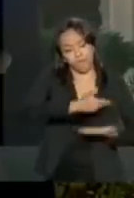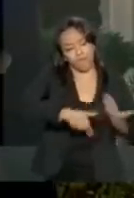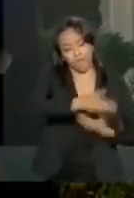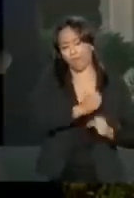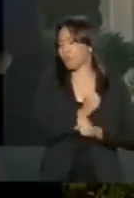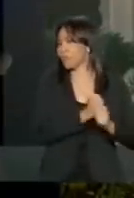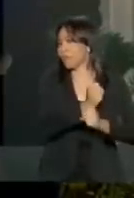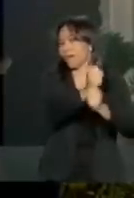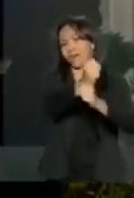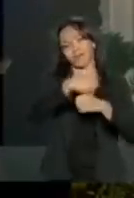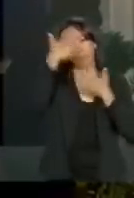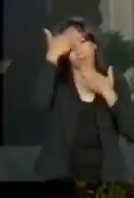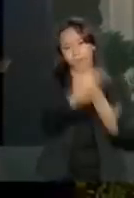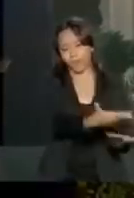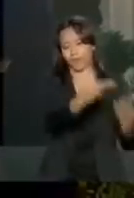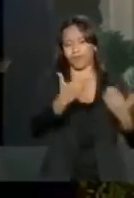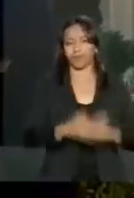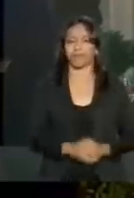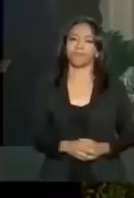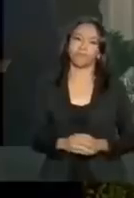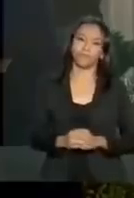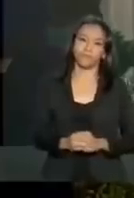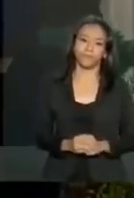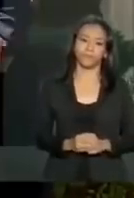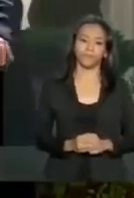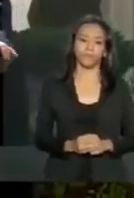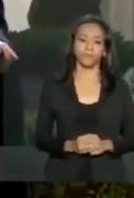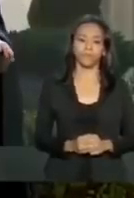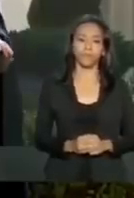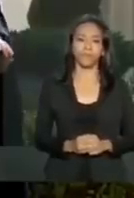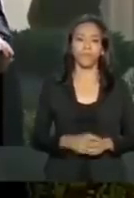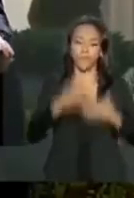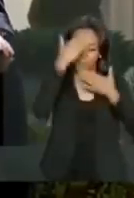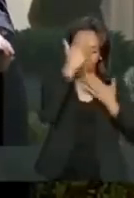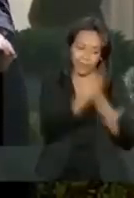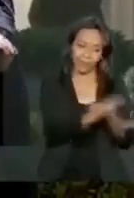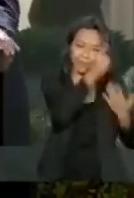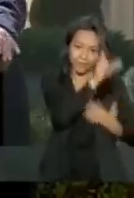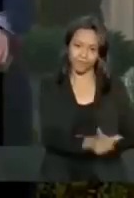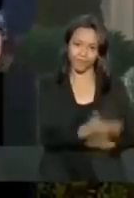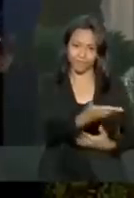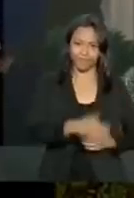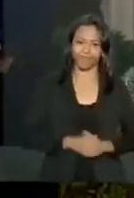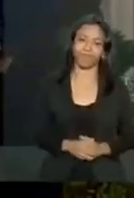durante muitos anos. Muito obrigado. Obrigado. Thank you very much. Obrigado, senhor presidente.